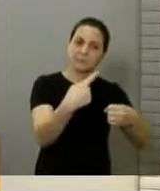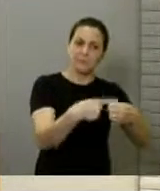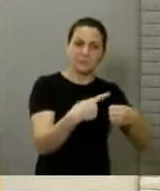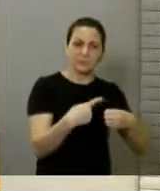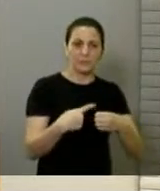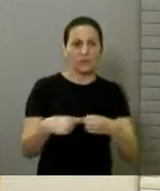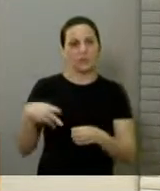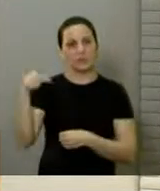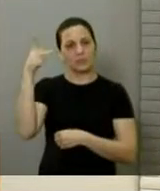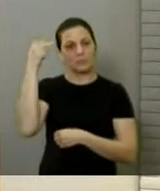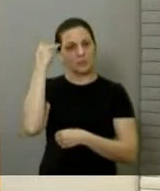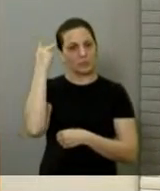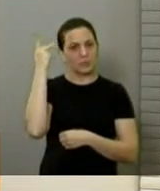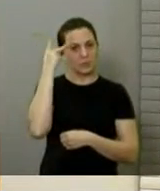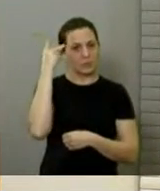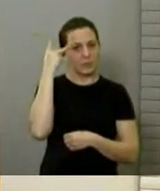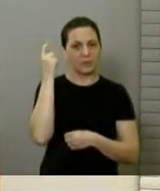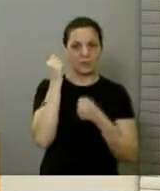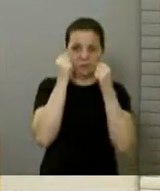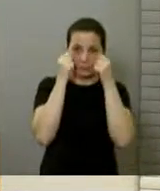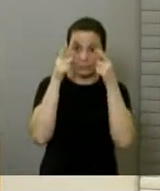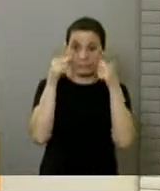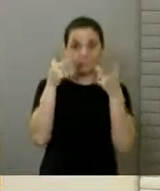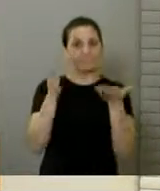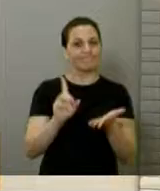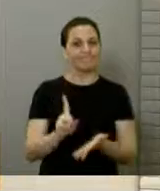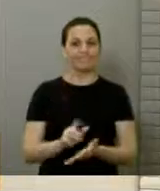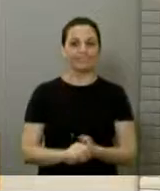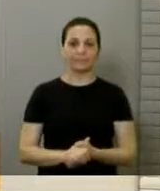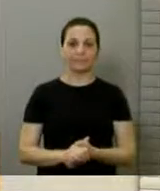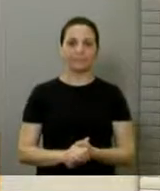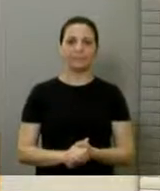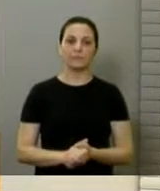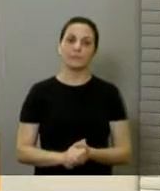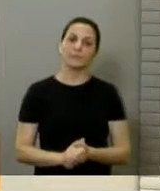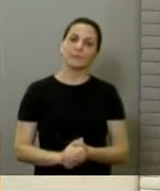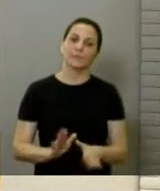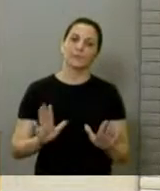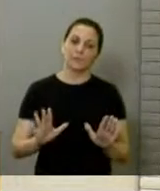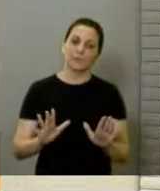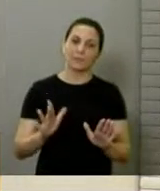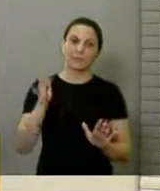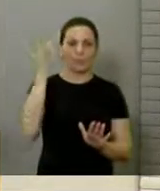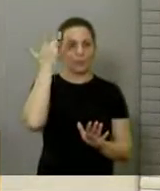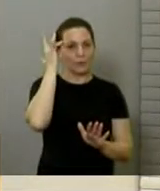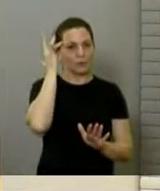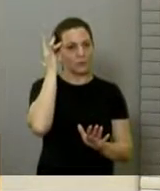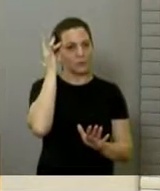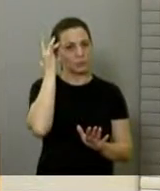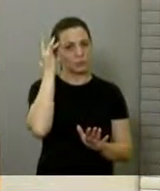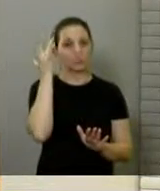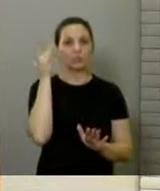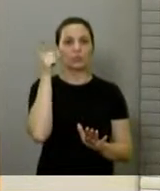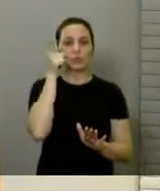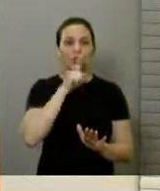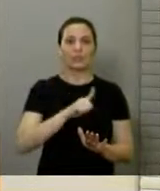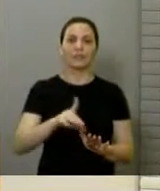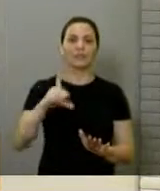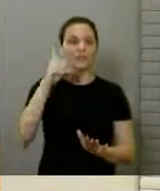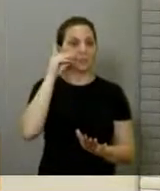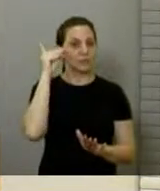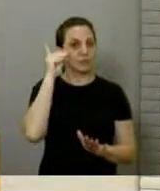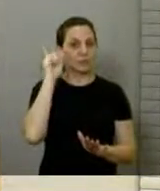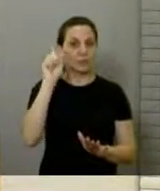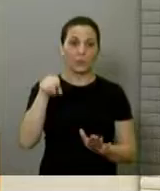é assim de encher os olhos, não. Então, eu acho que ele só ganha da Dilma. Depois